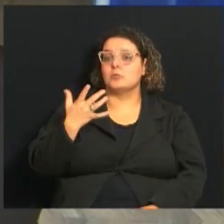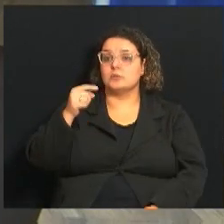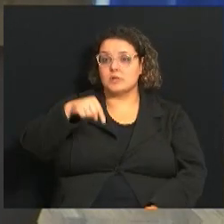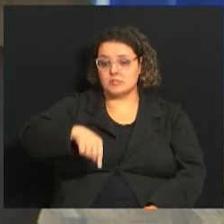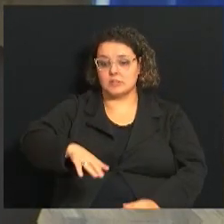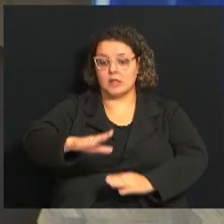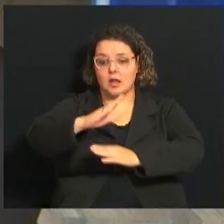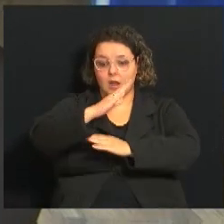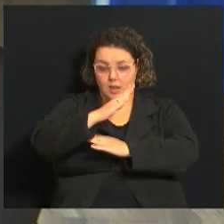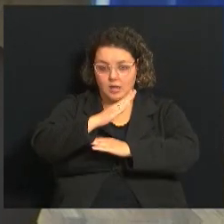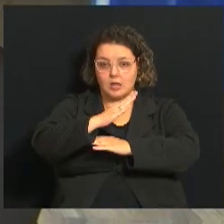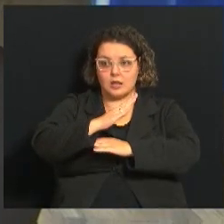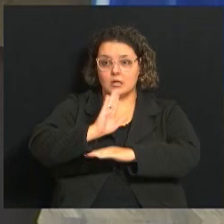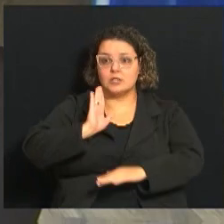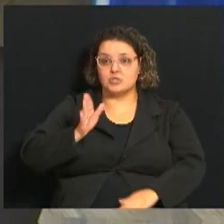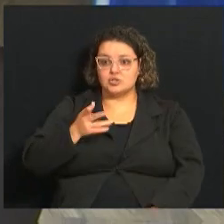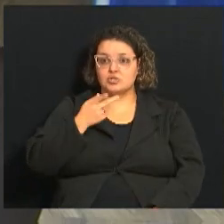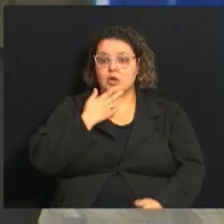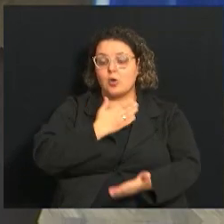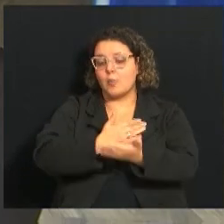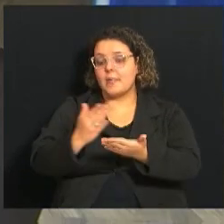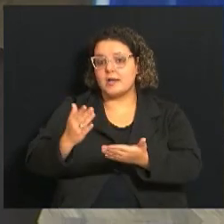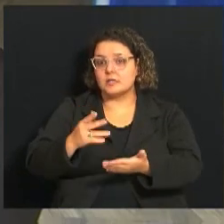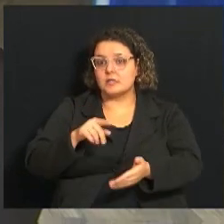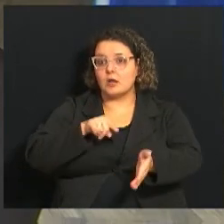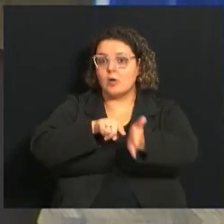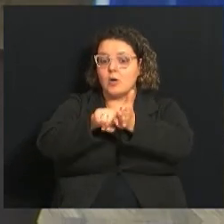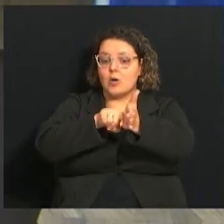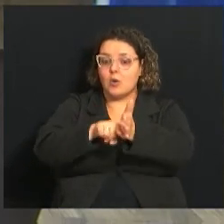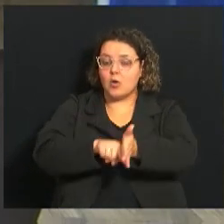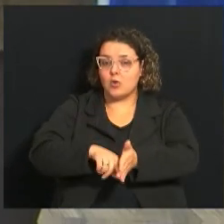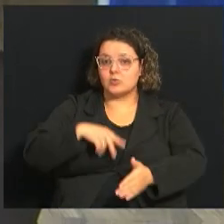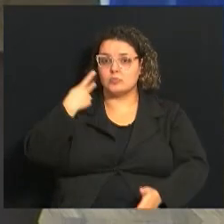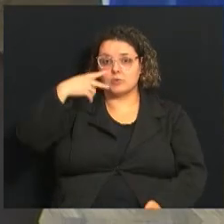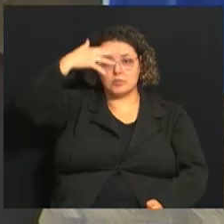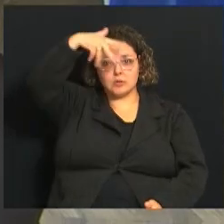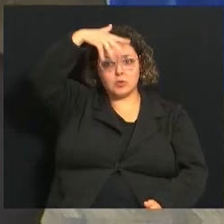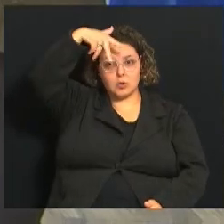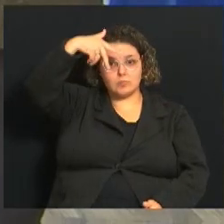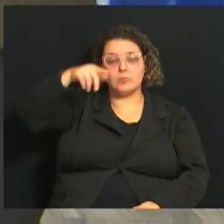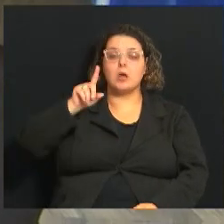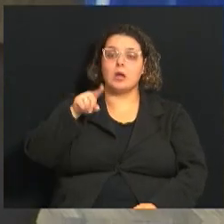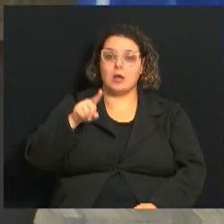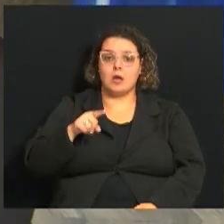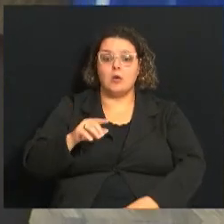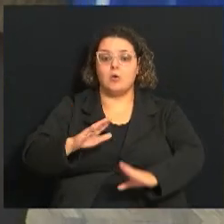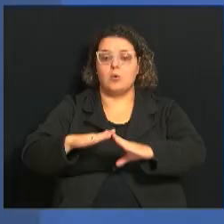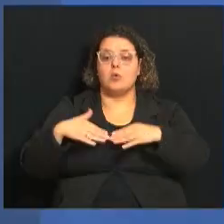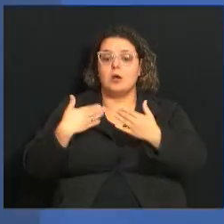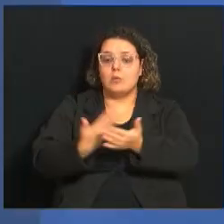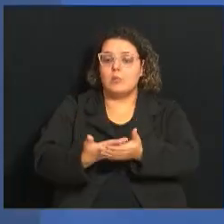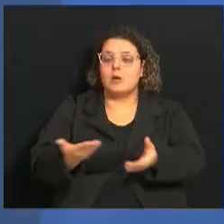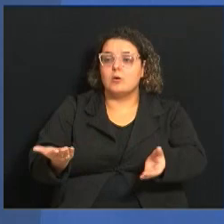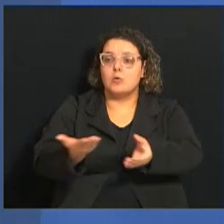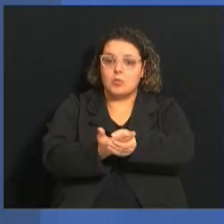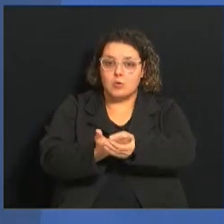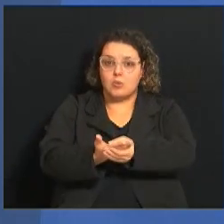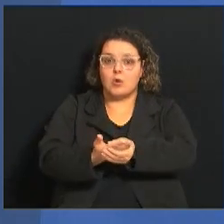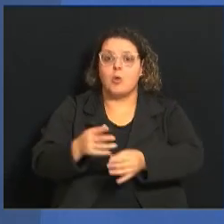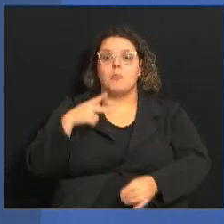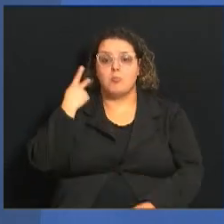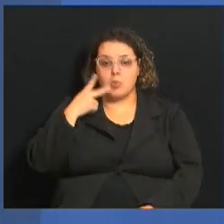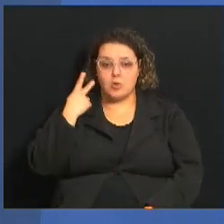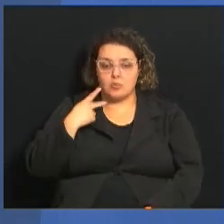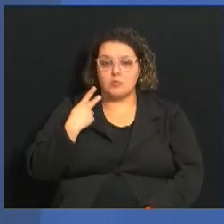Campinas, e a gente começa com um questionamento do vereador Rodrigo da Farmadic. É um requerimento protocolado pelo parlamentar